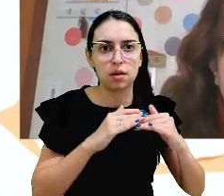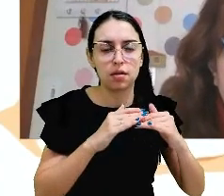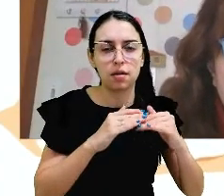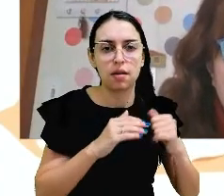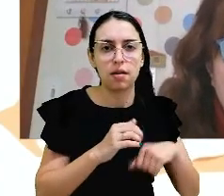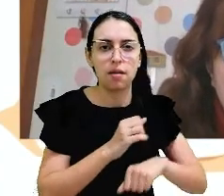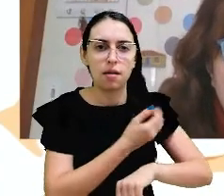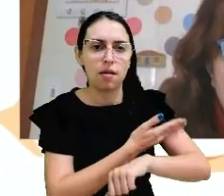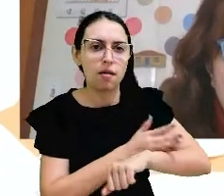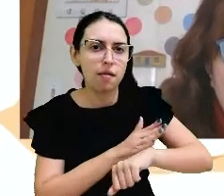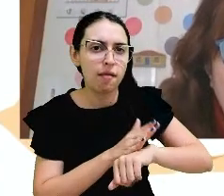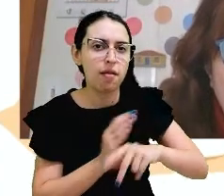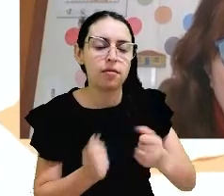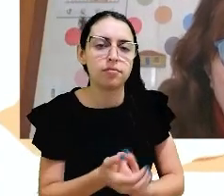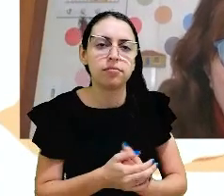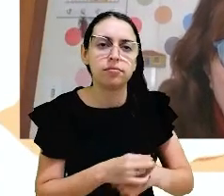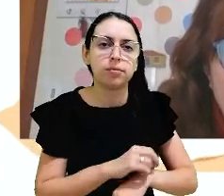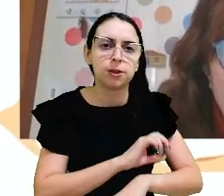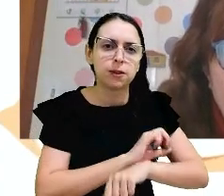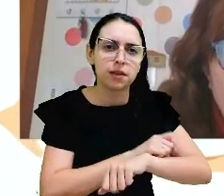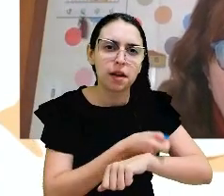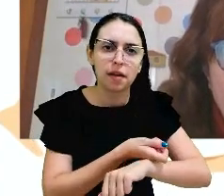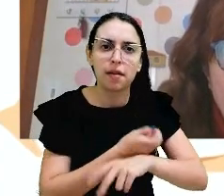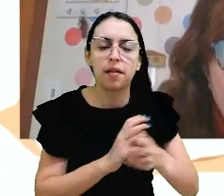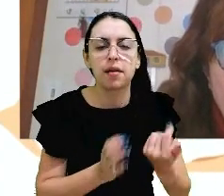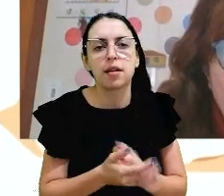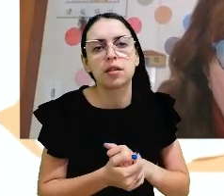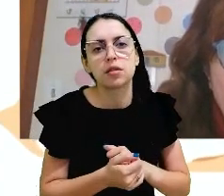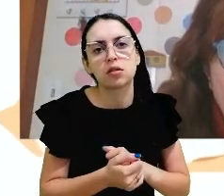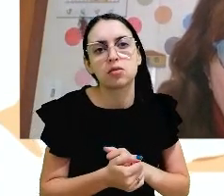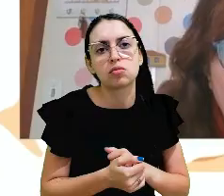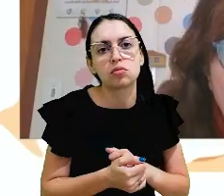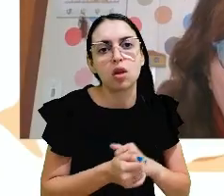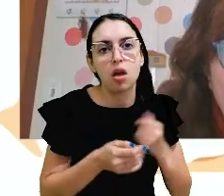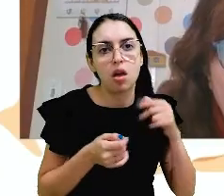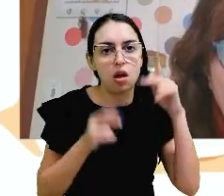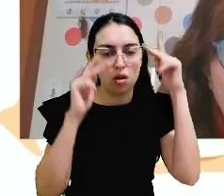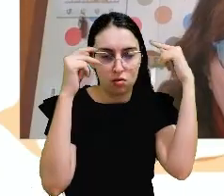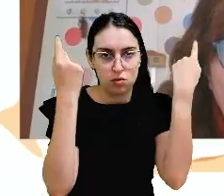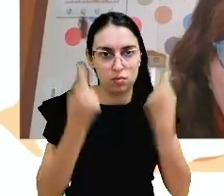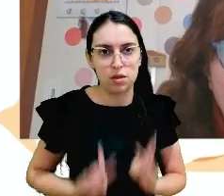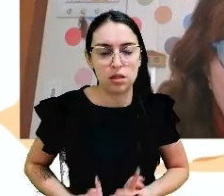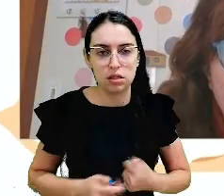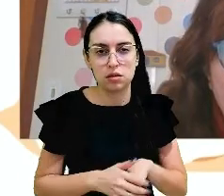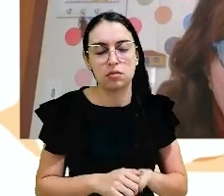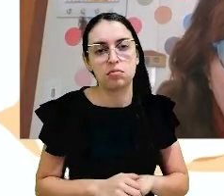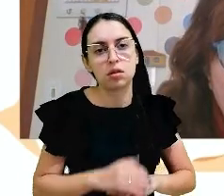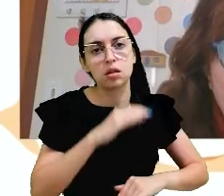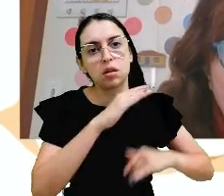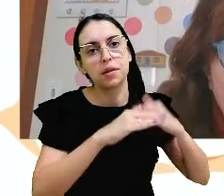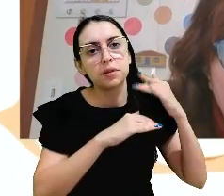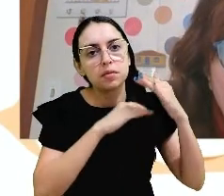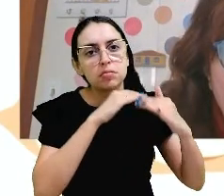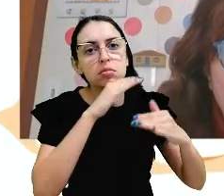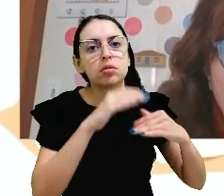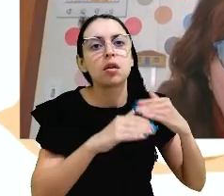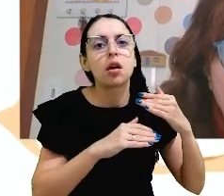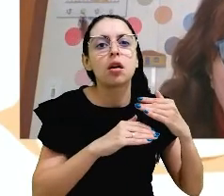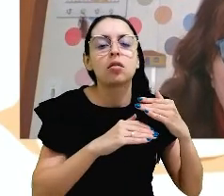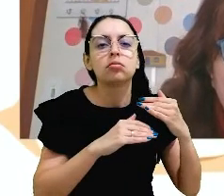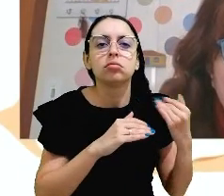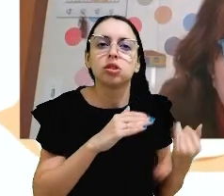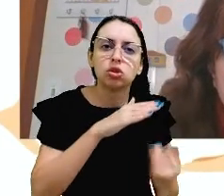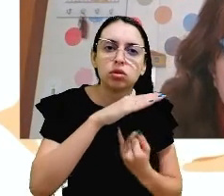raça que perpassam essa questão da humanização, né. Então, é um processo de institucionalização